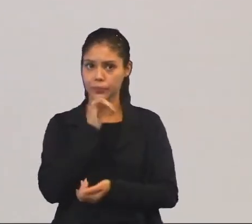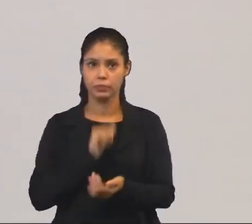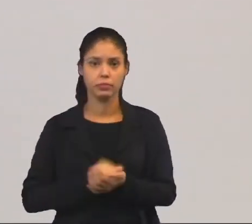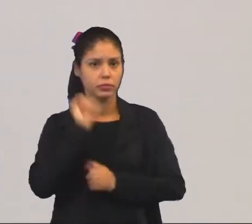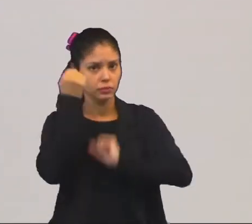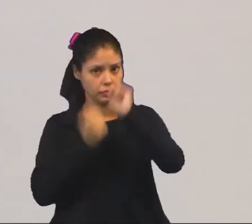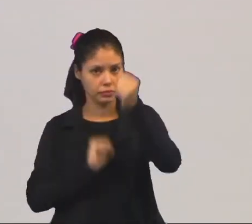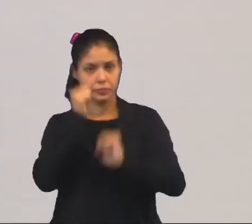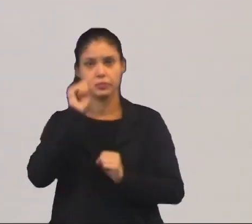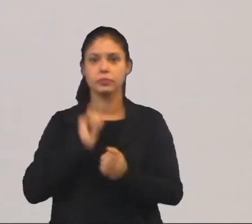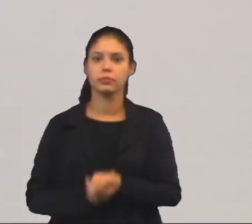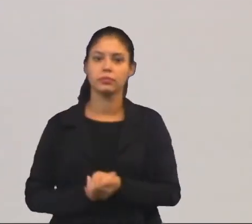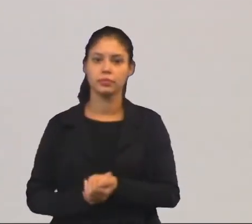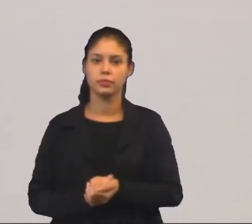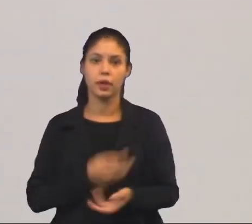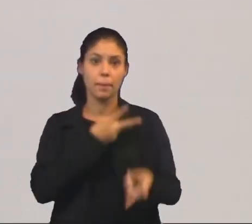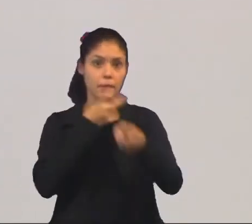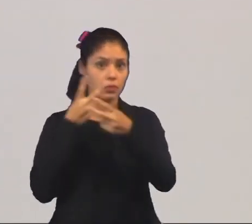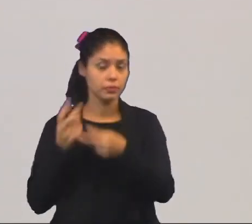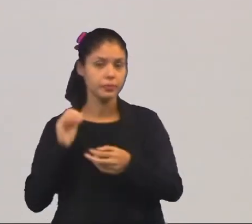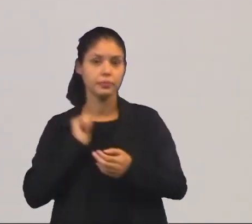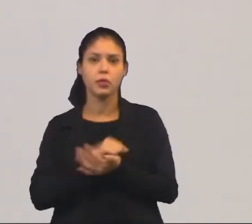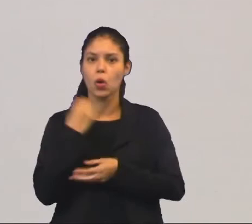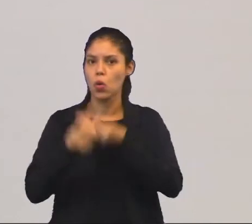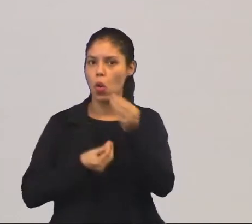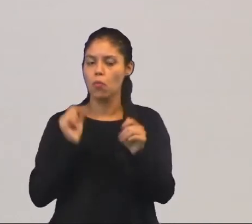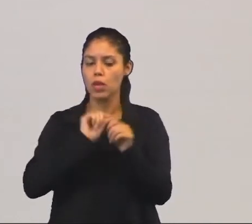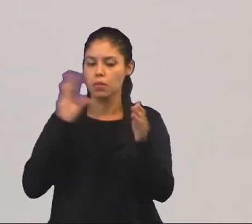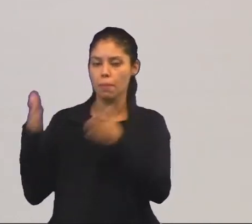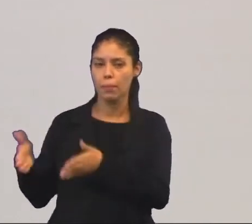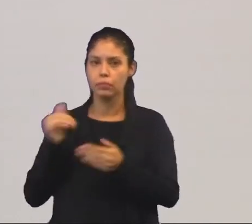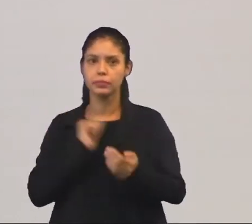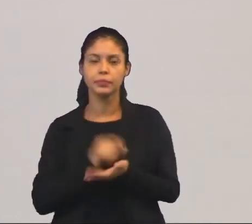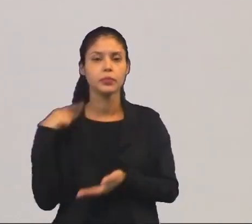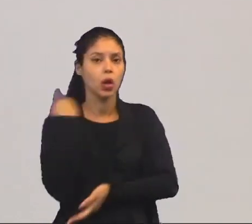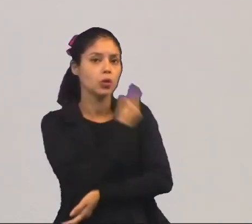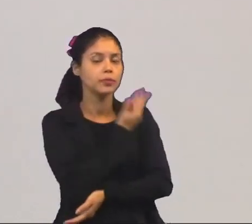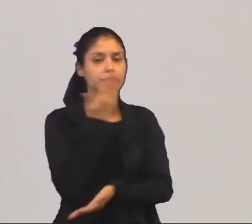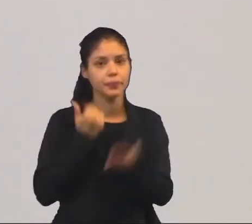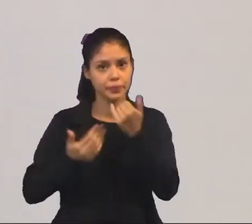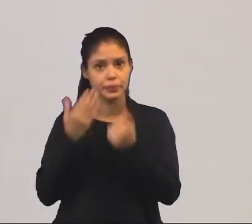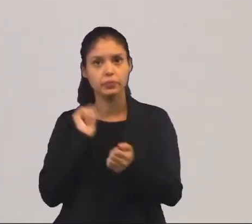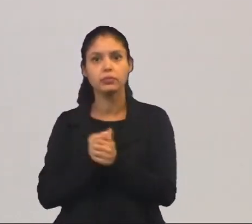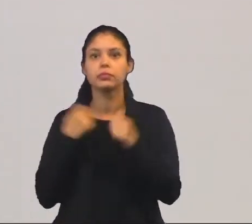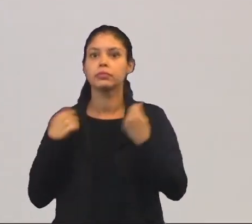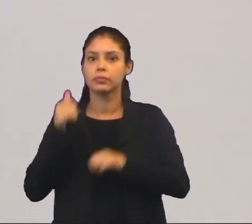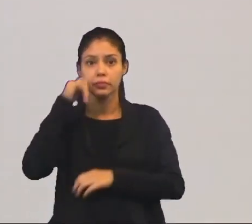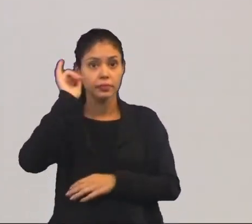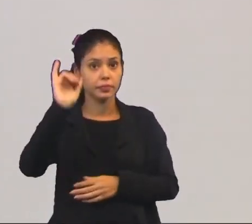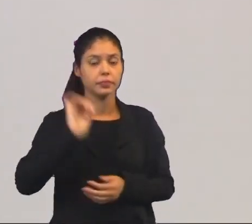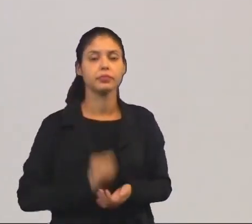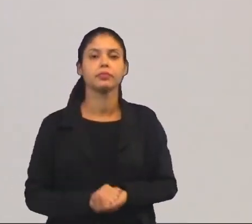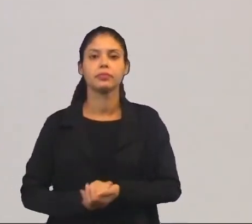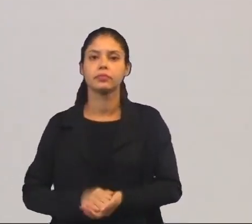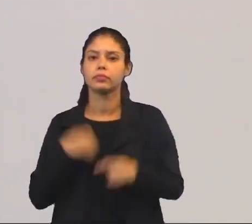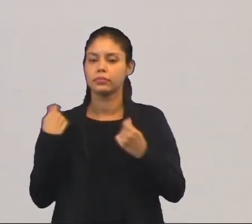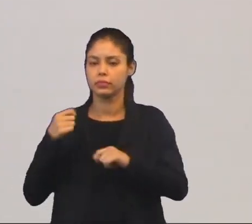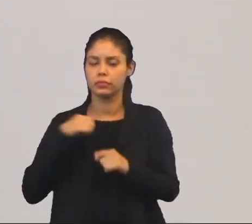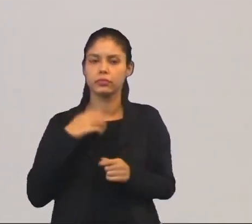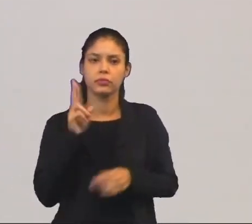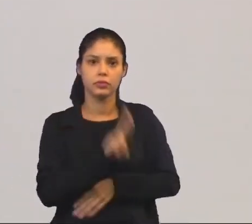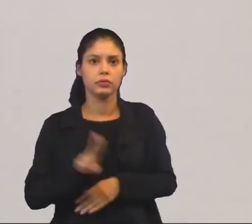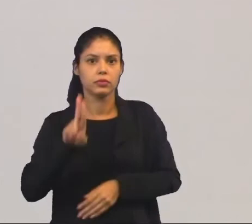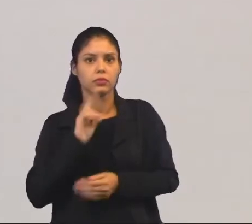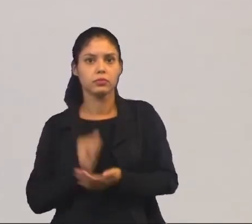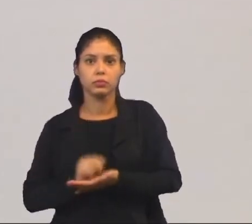alimentos industrializados, já percebemos como eles fazem parte da nossa alimentação, entendemos o que precisa ser evitado, o que precisa ser de